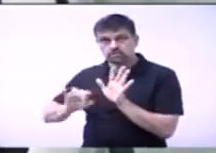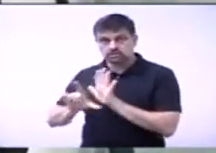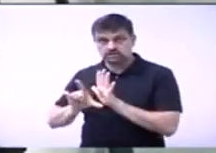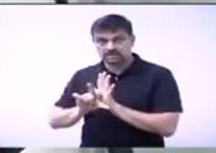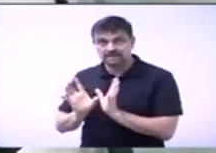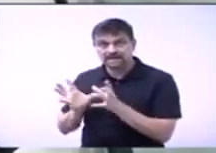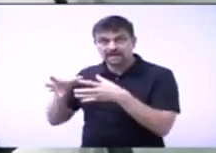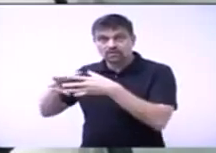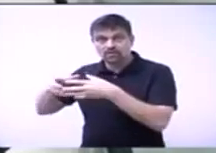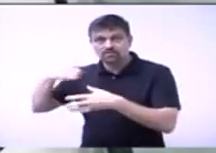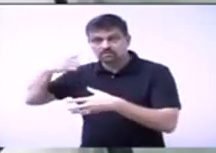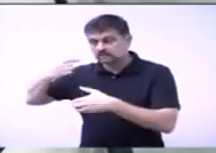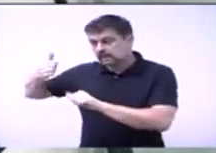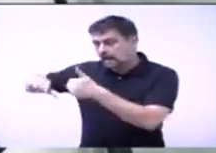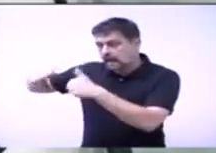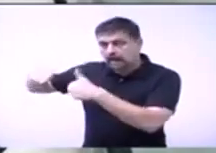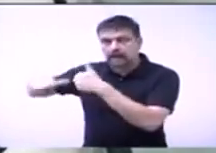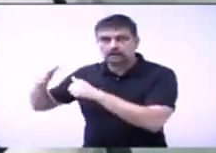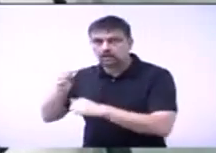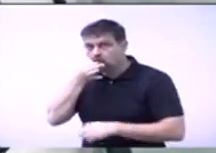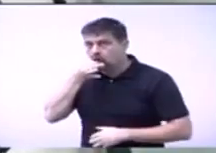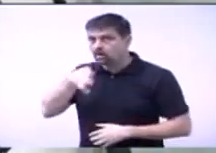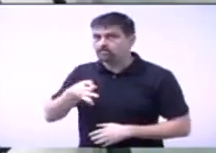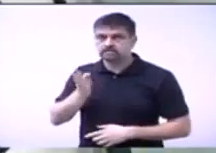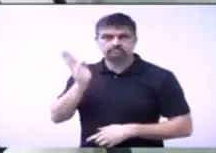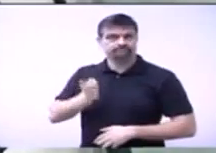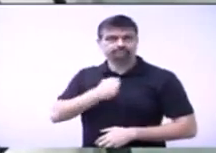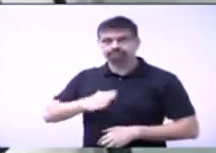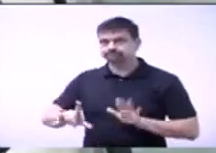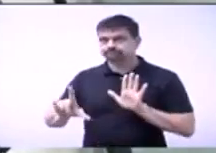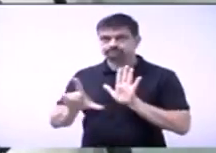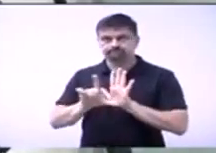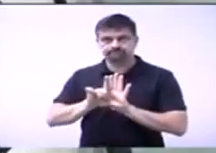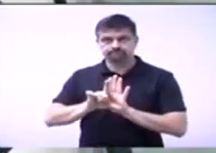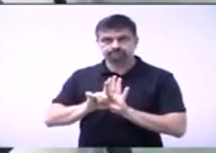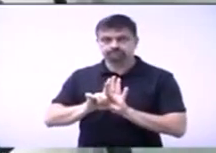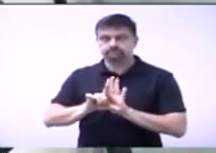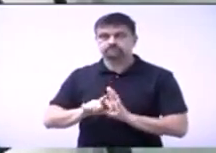da casa, dizendo que essa lei não seria